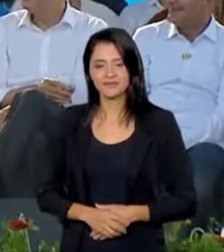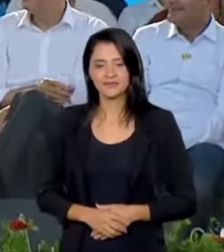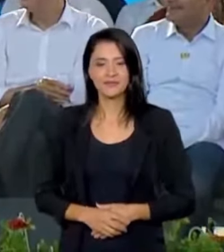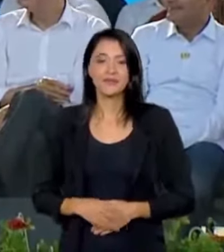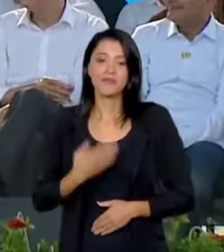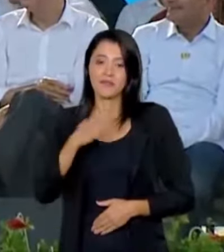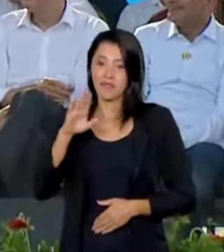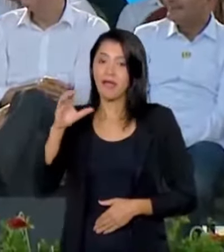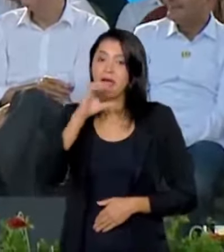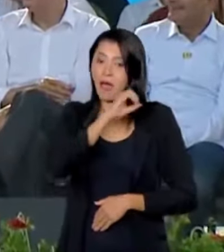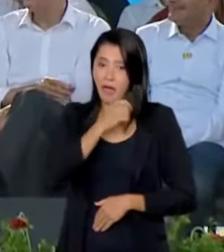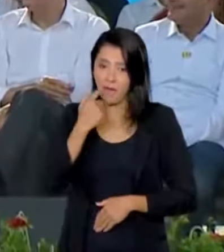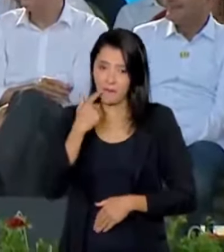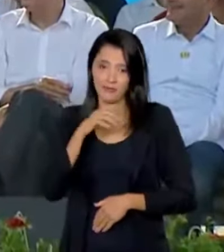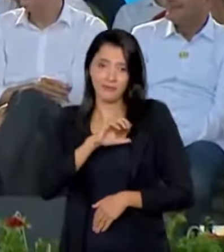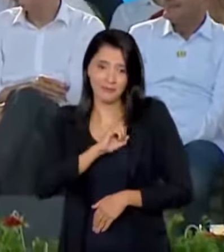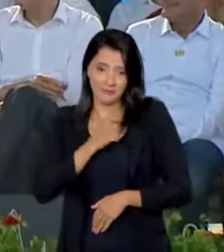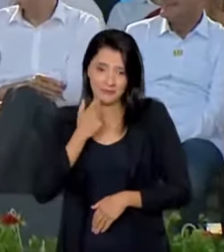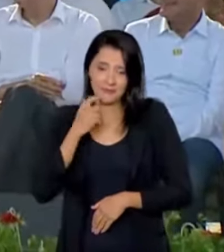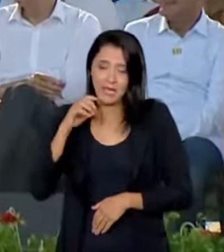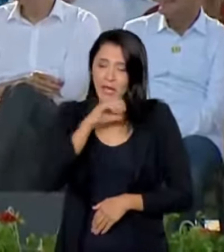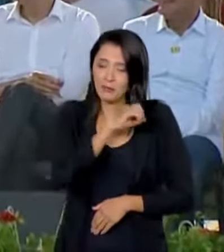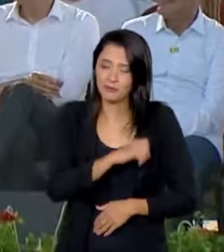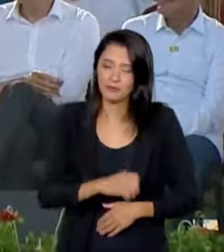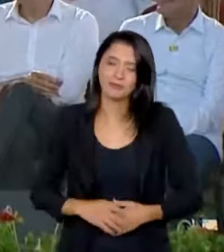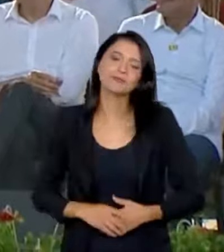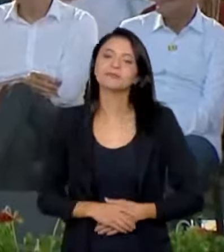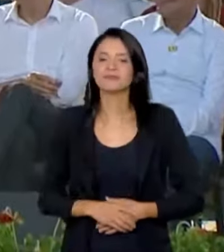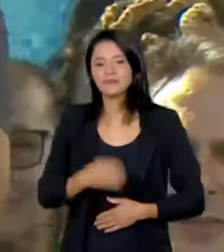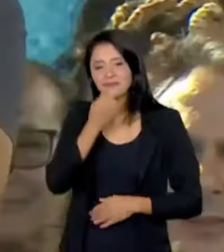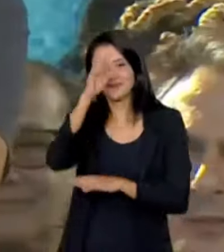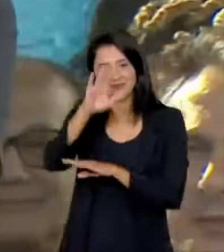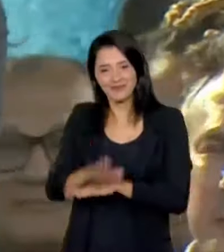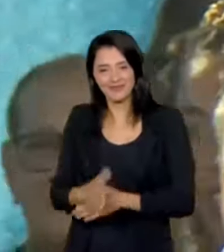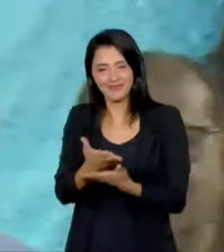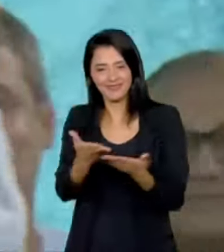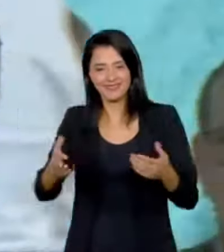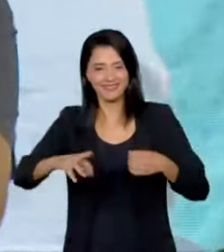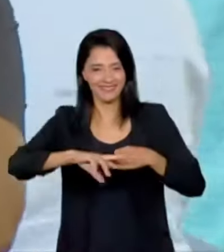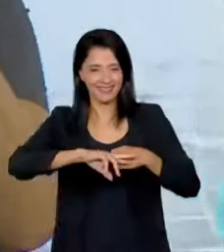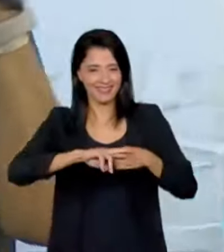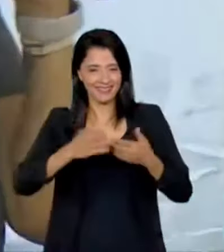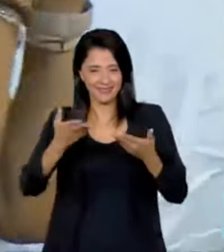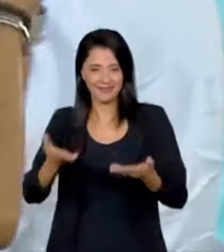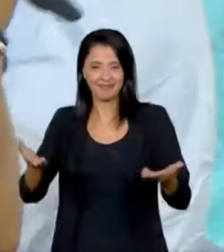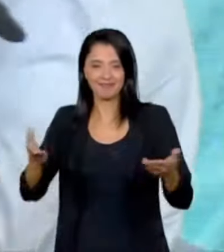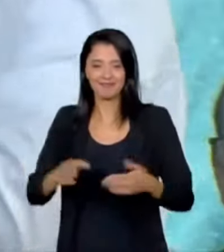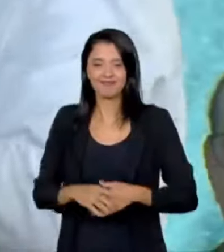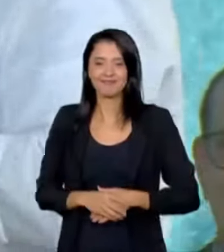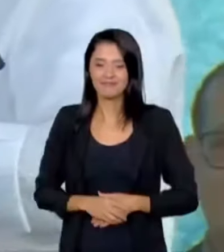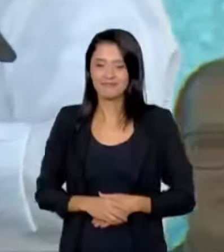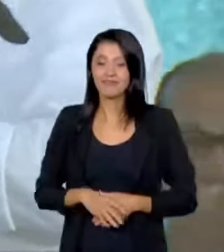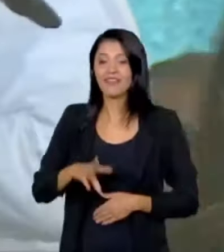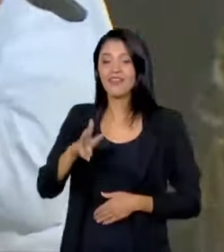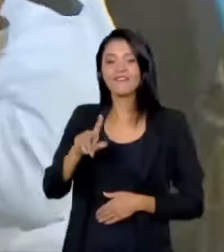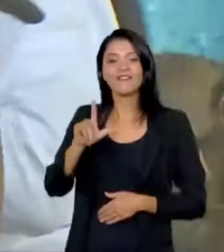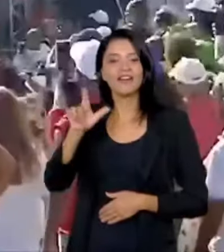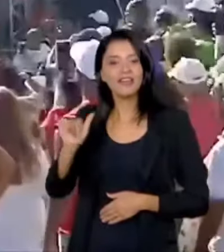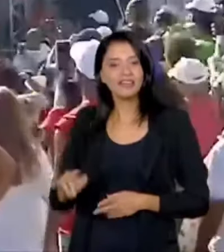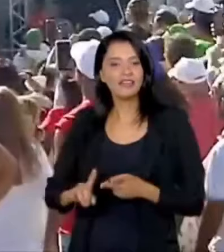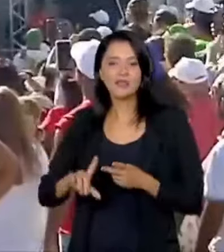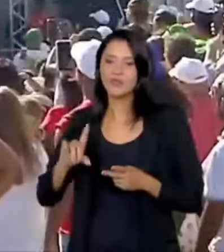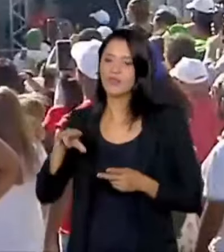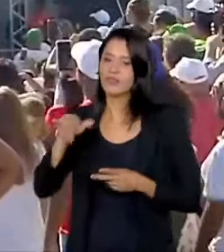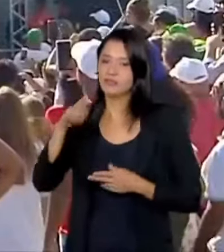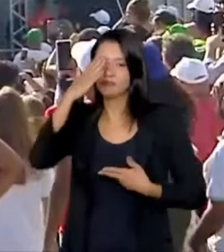prometo que eu vou ser rapidinho, amor. Boa tarde, Belfor Roxo. Vaguinho, Dani, obrigada